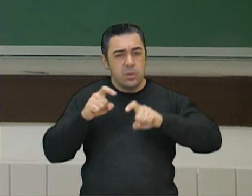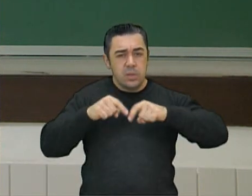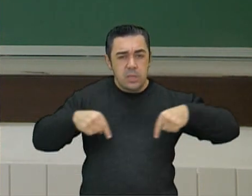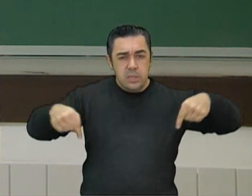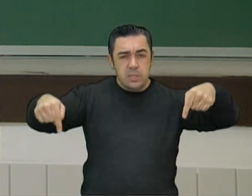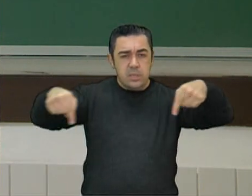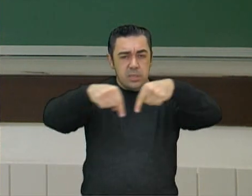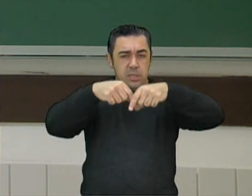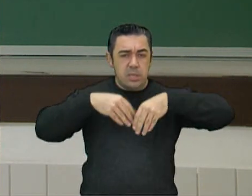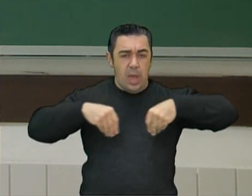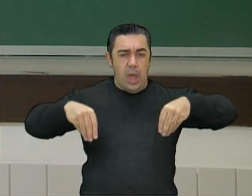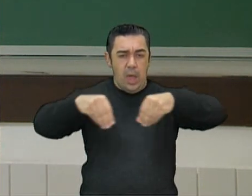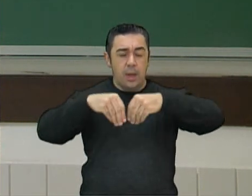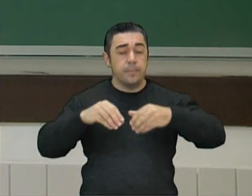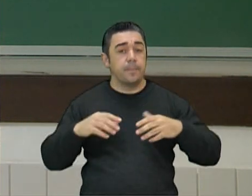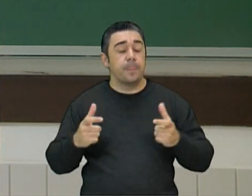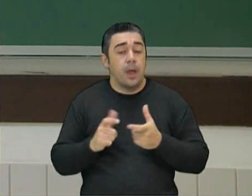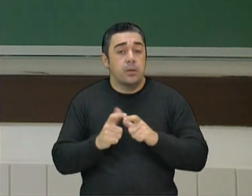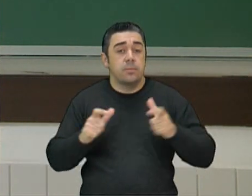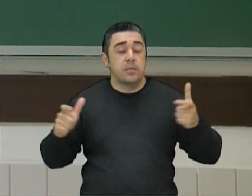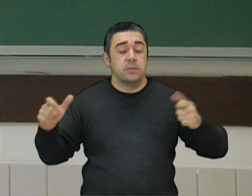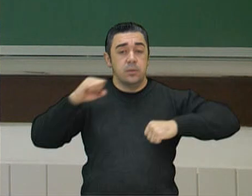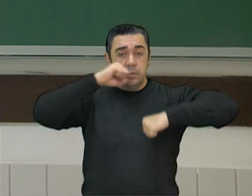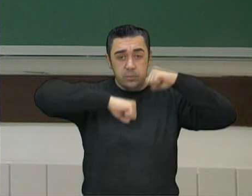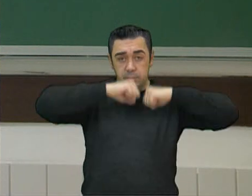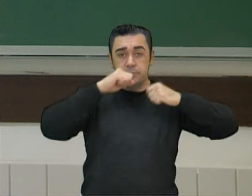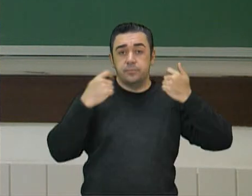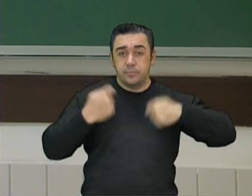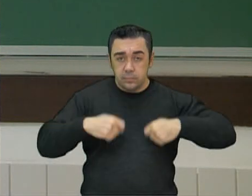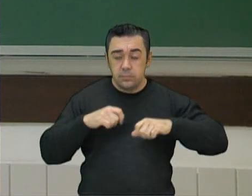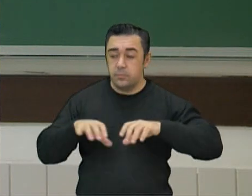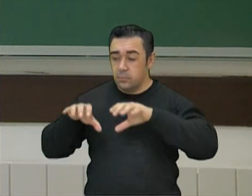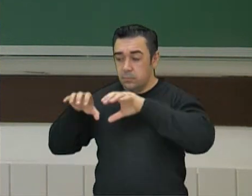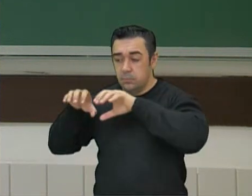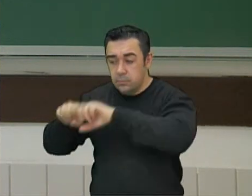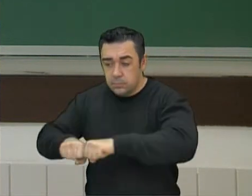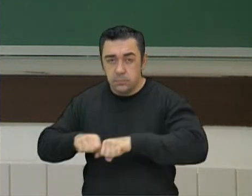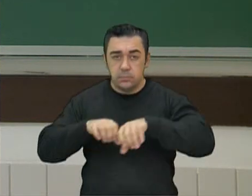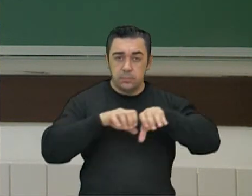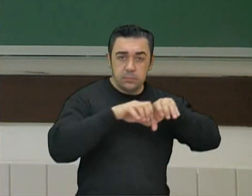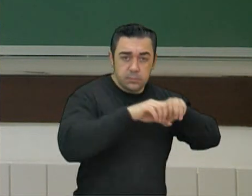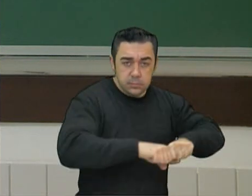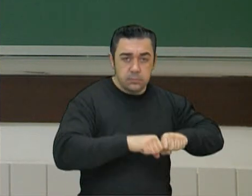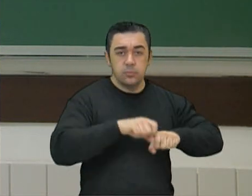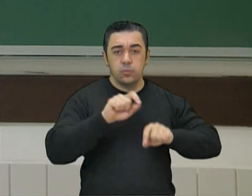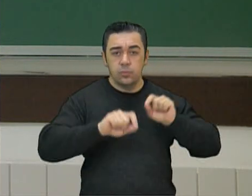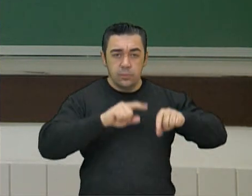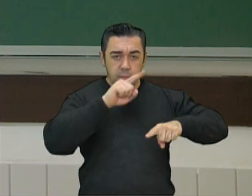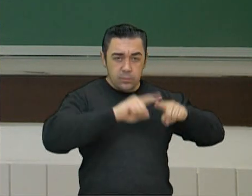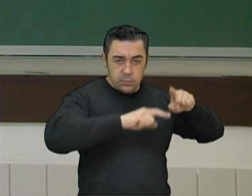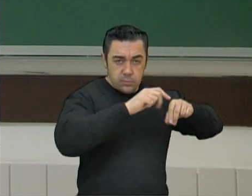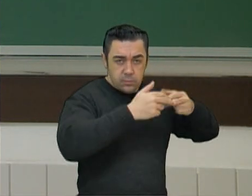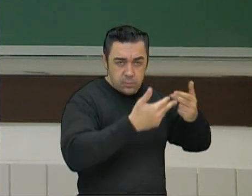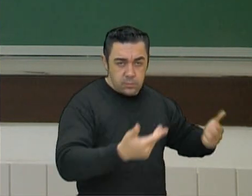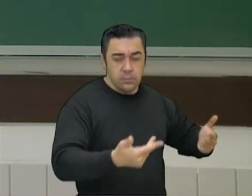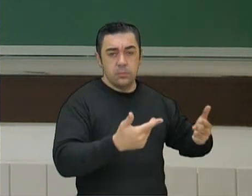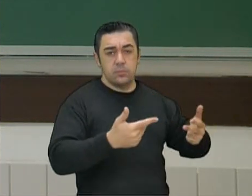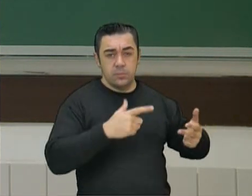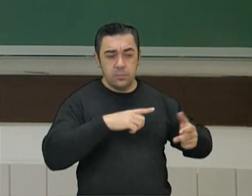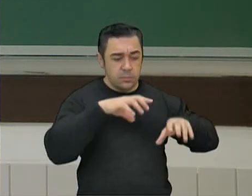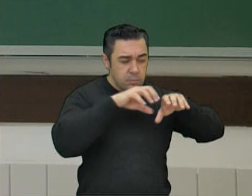Então, nesse crescimento industrial do Japão, a necessidade de matérias-primas, de minerais, de